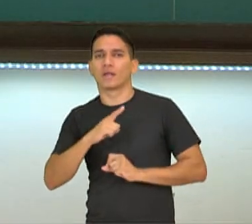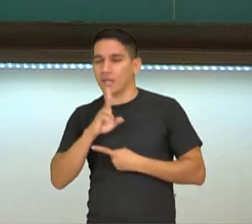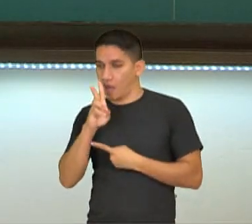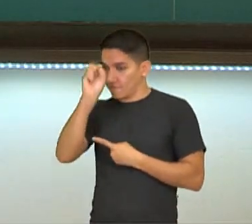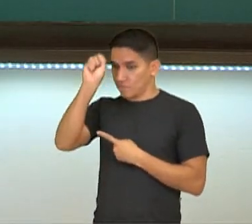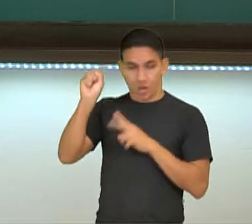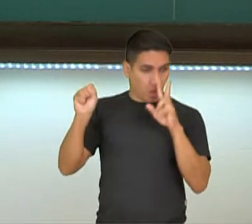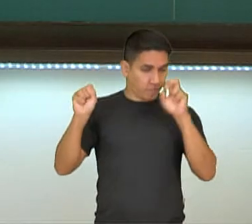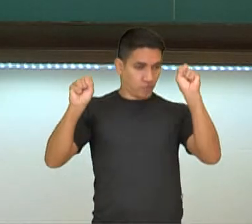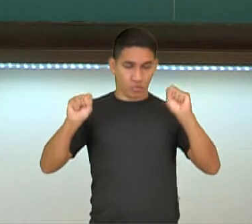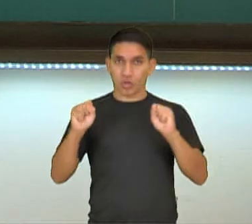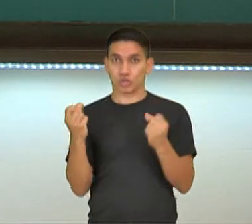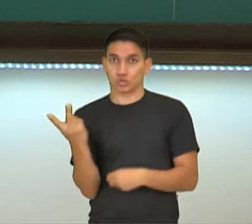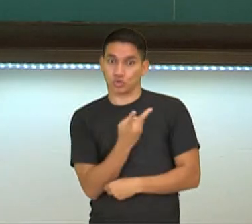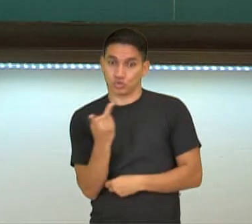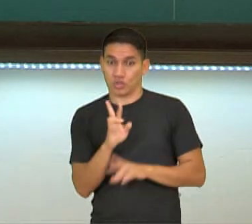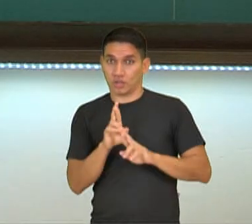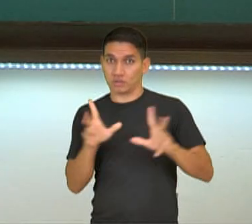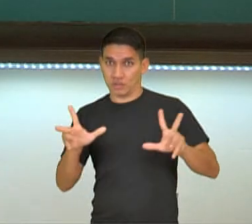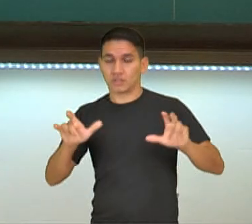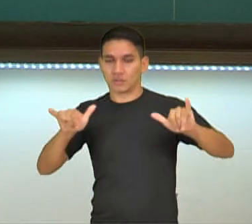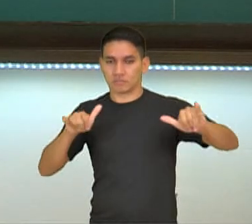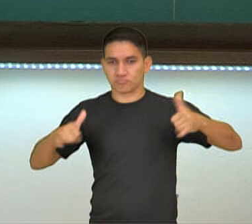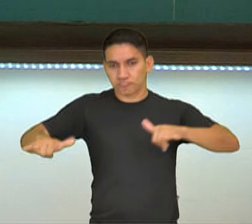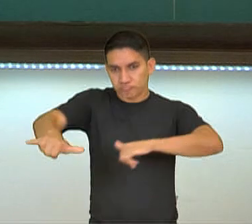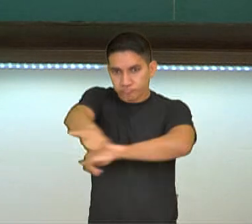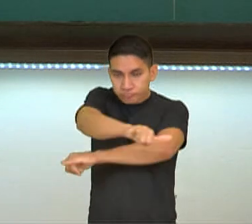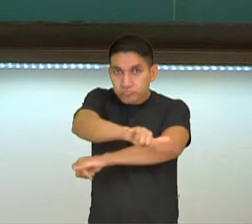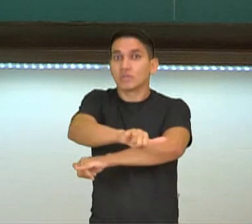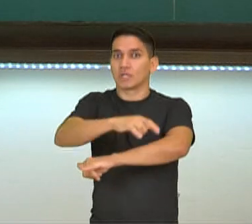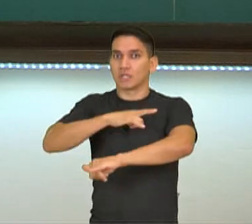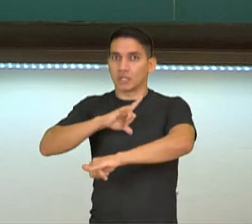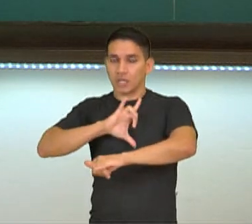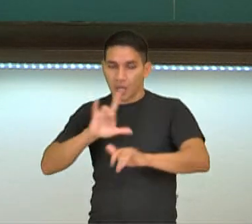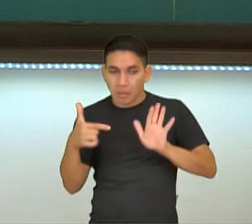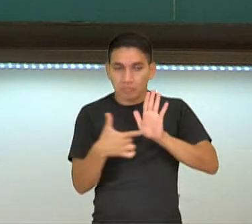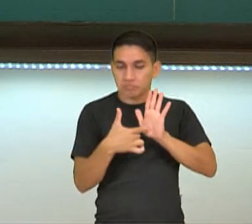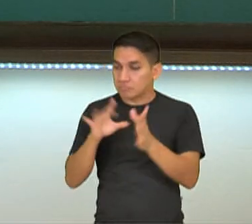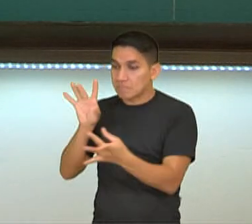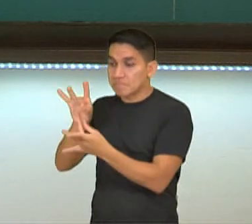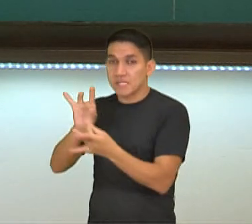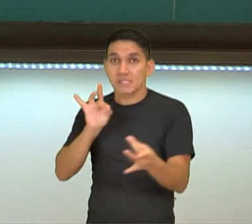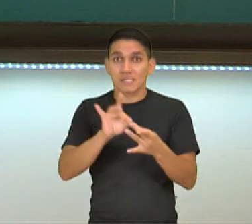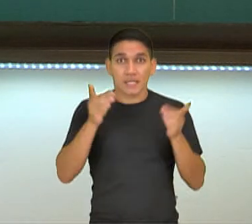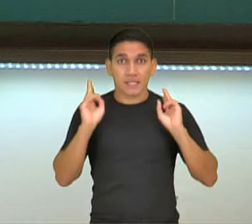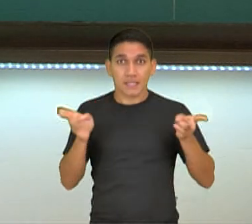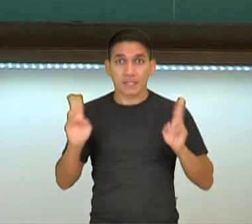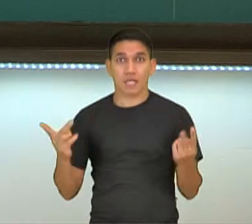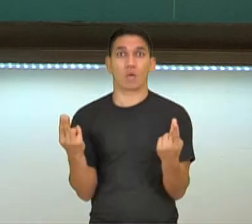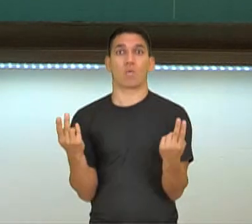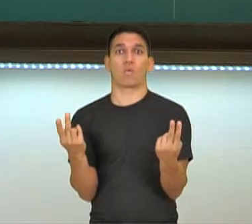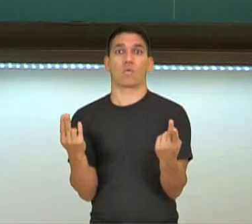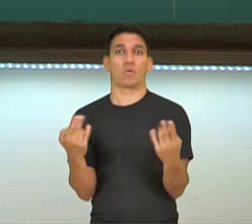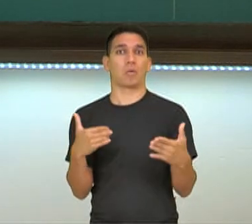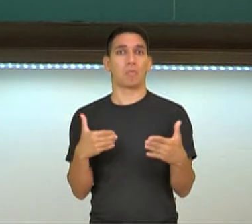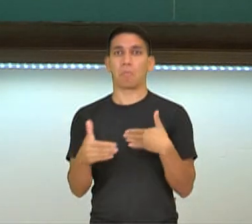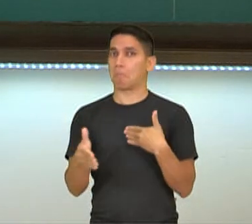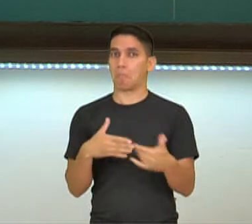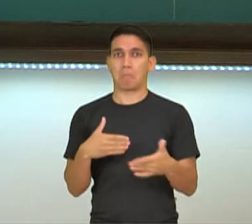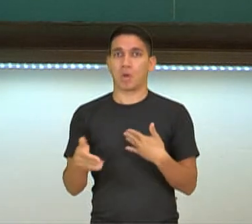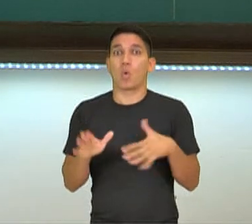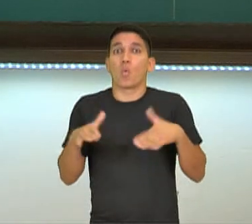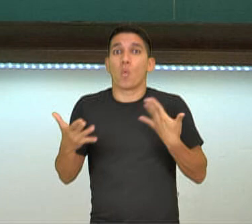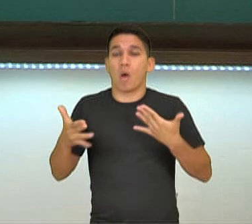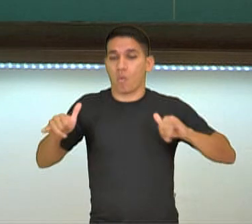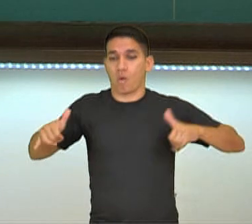forças trocadas entre duas cargas, tá? Pontuais, são sempre iguais, independente do campo elétrico de